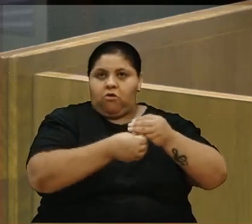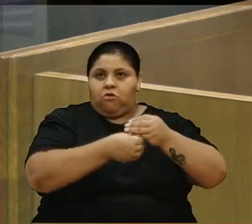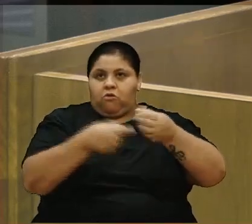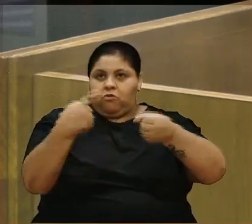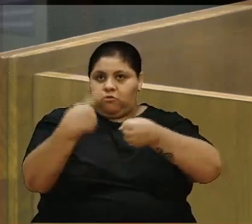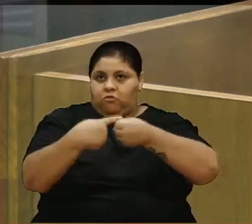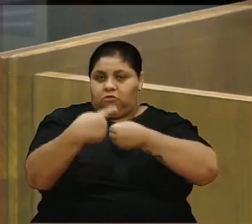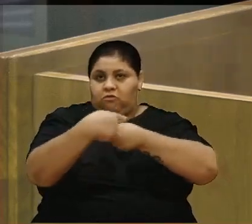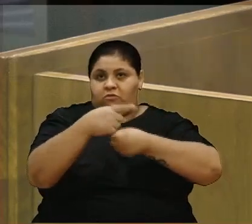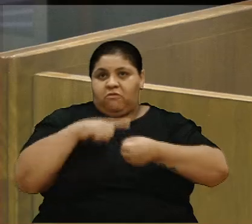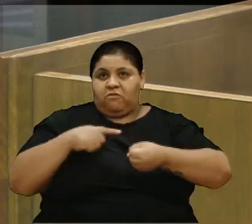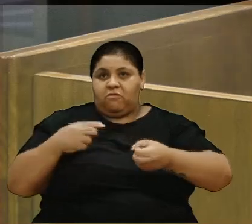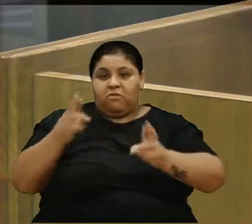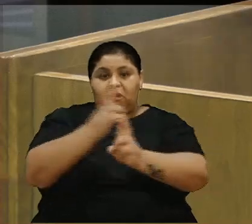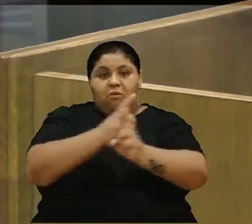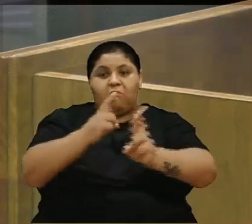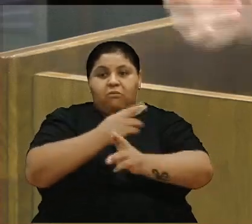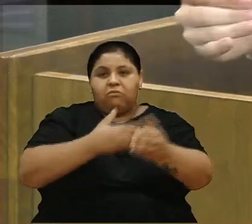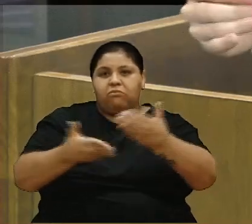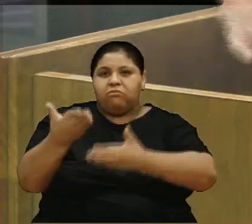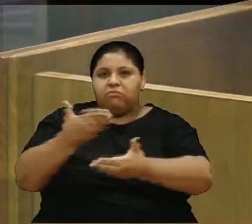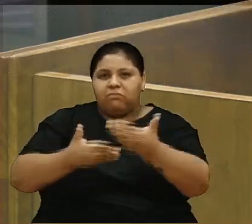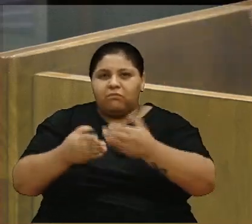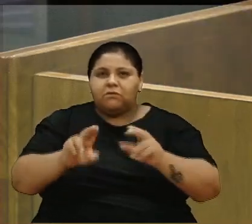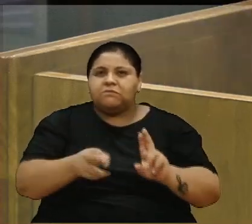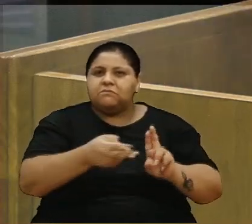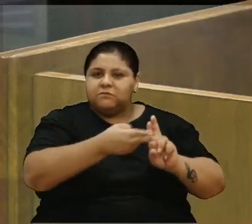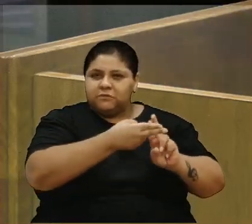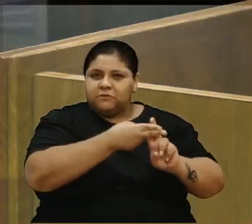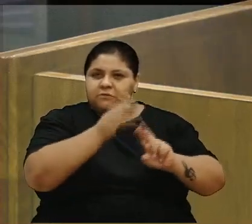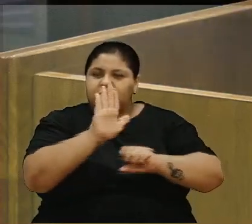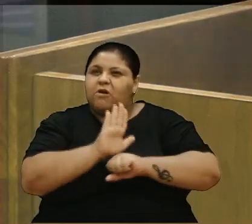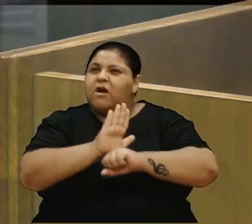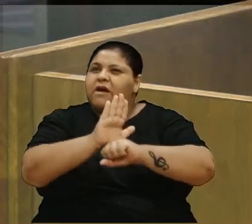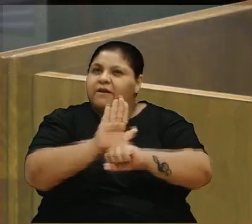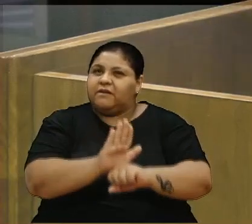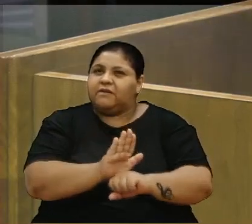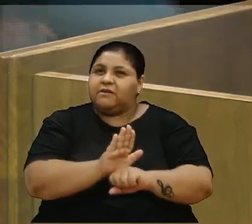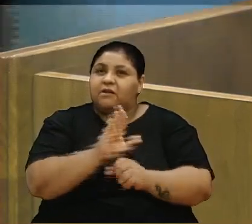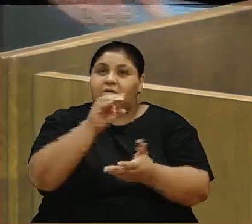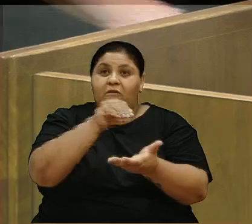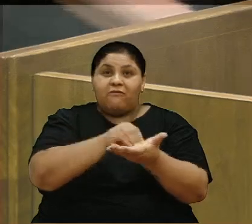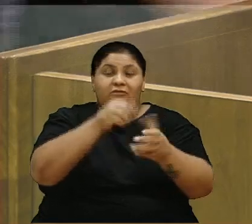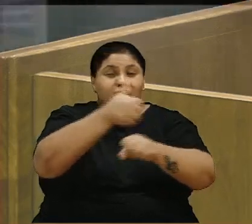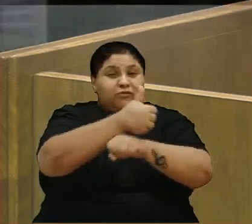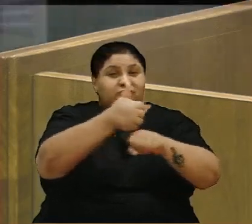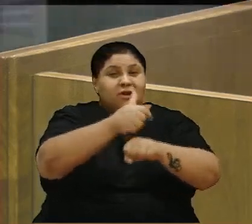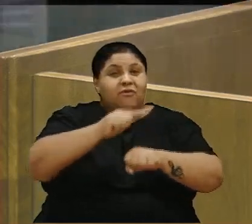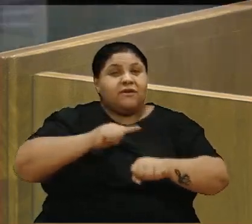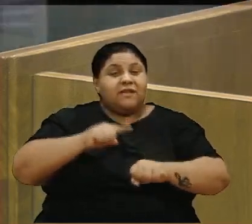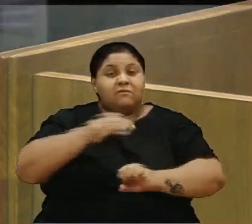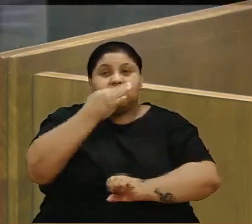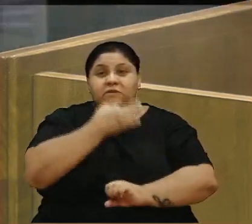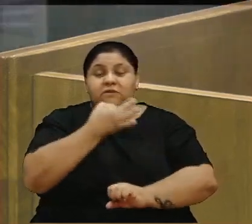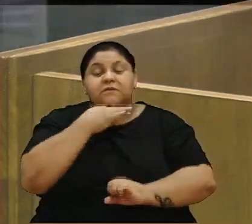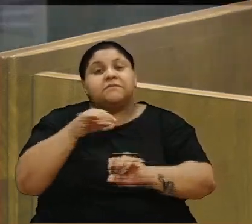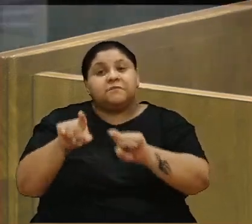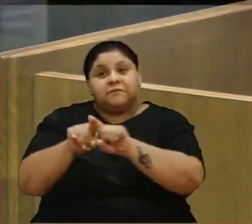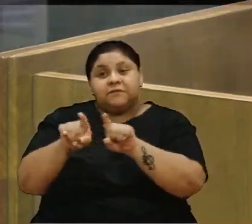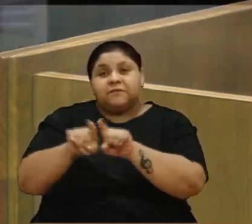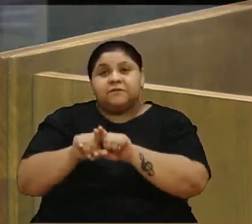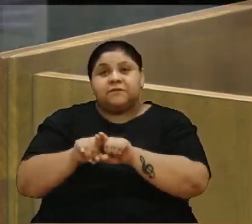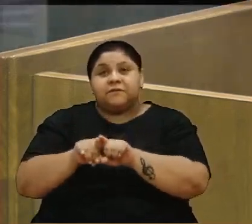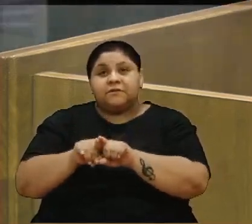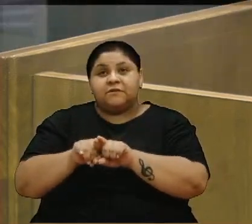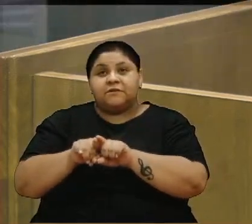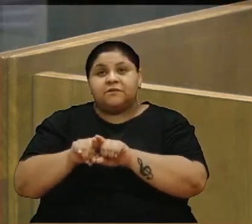cidade e teriam relação direta com essa questão do SUS, contribuiria muito para o déficit de profissionais que nós temos na nossa cidade e também para esse